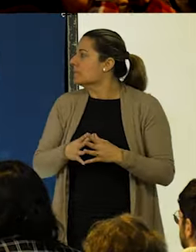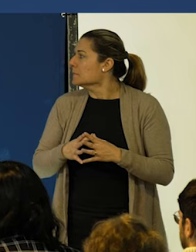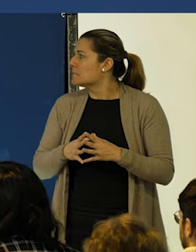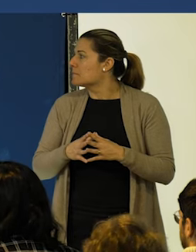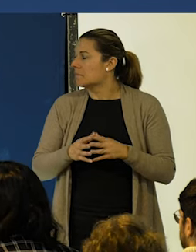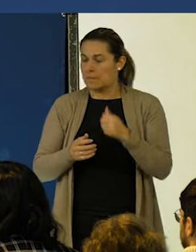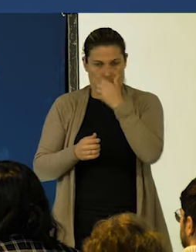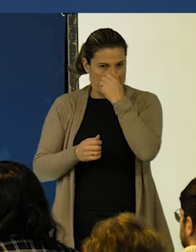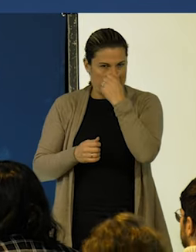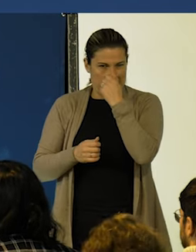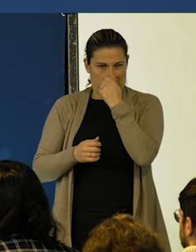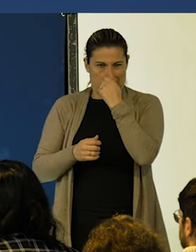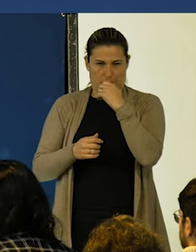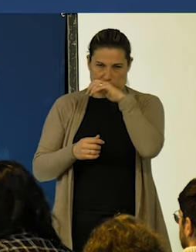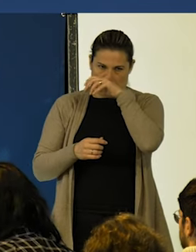Recusamos,